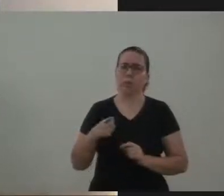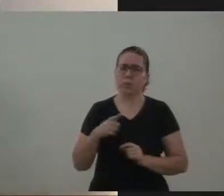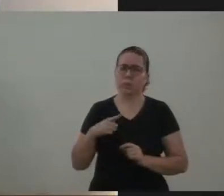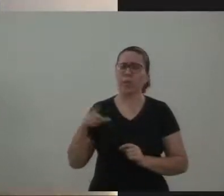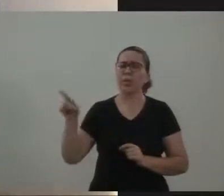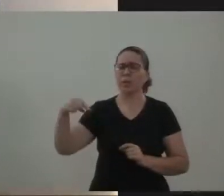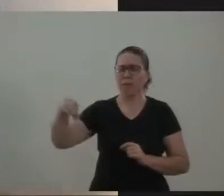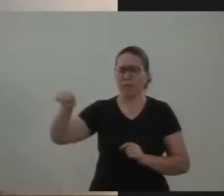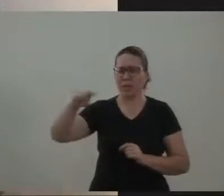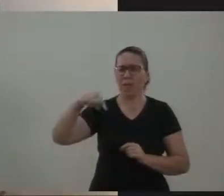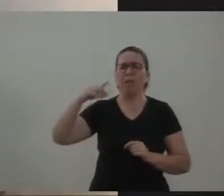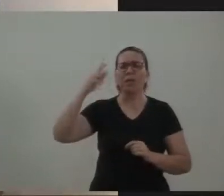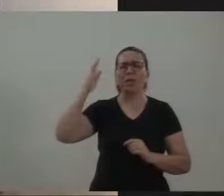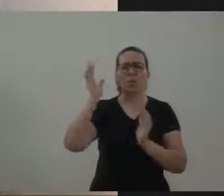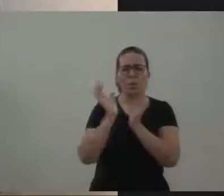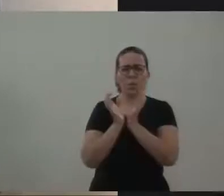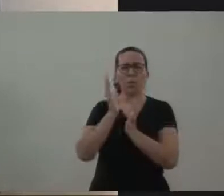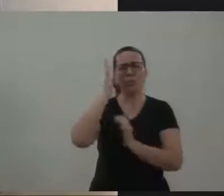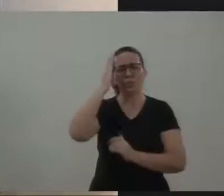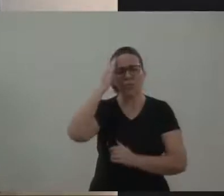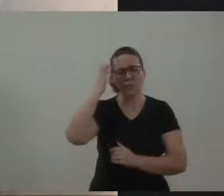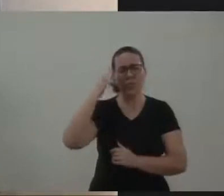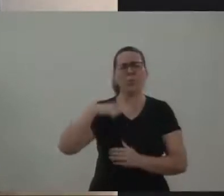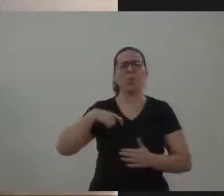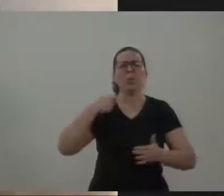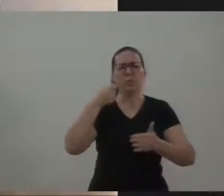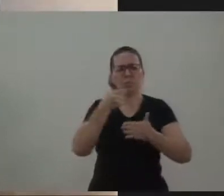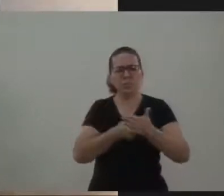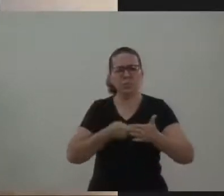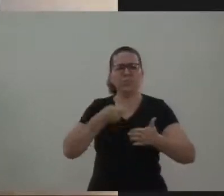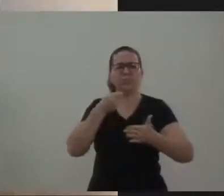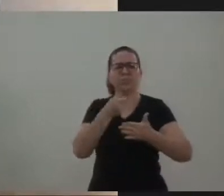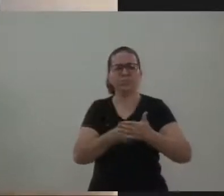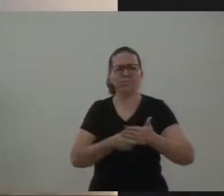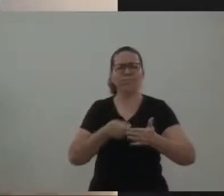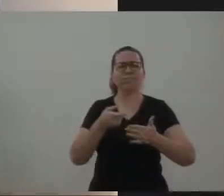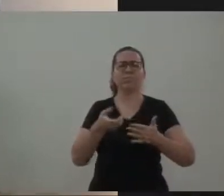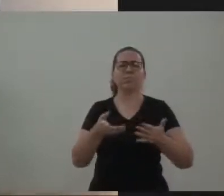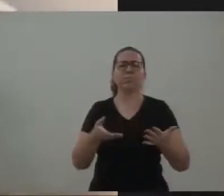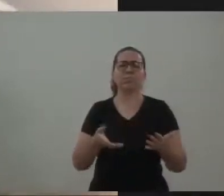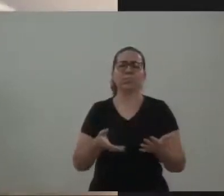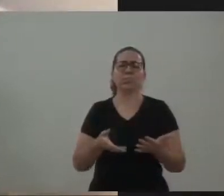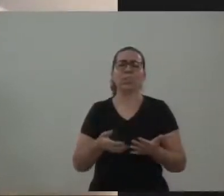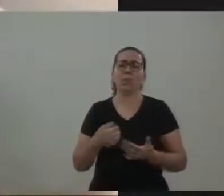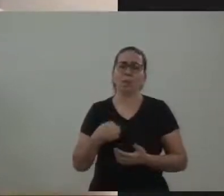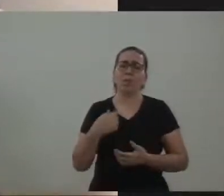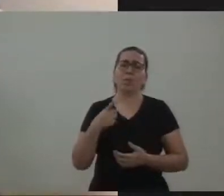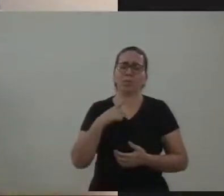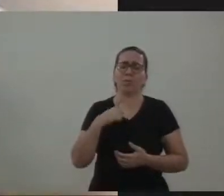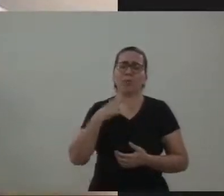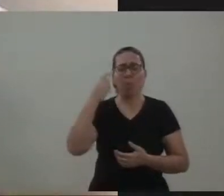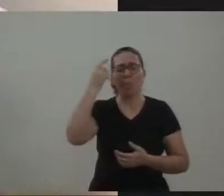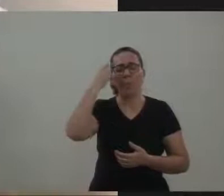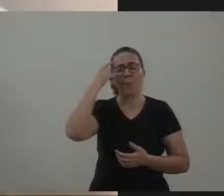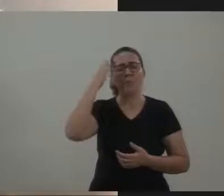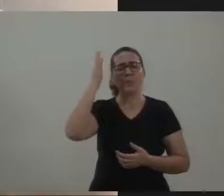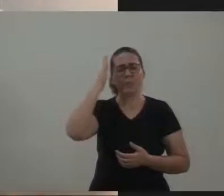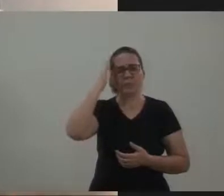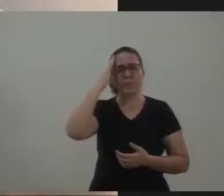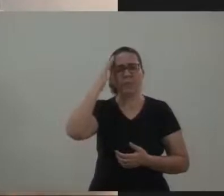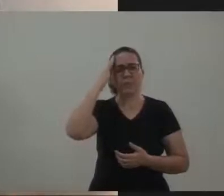sabe muito bem disso. Lutei para manter a oposição, e é isso que eu tenho em mente, né? De